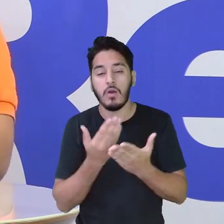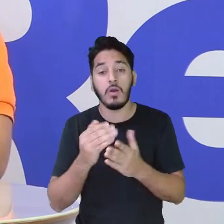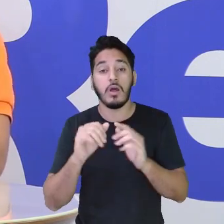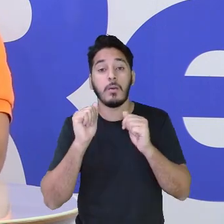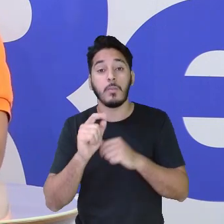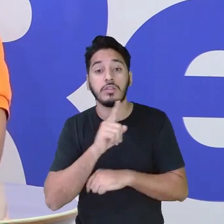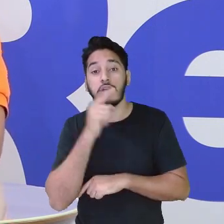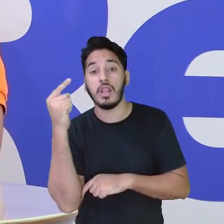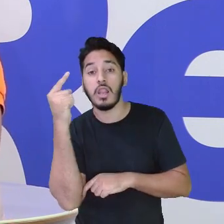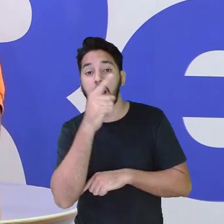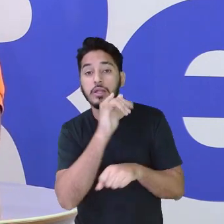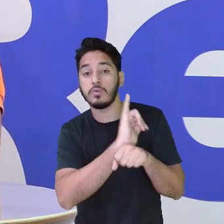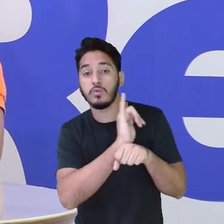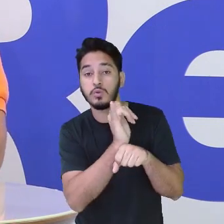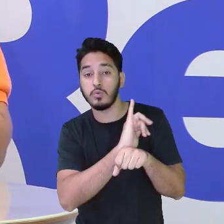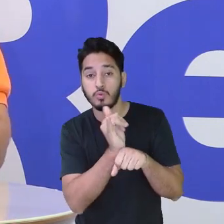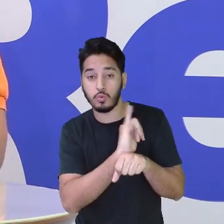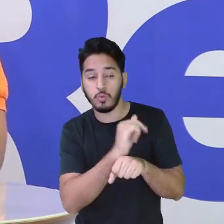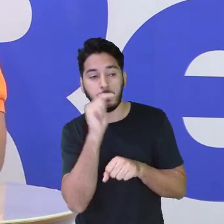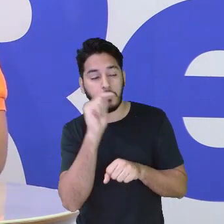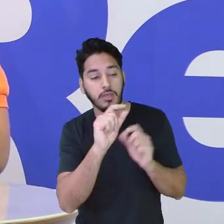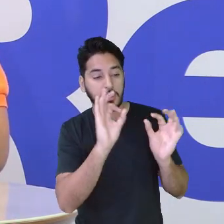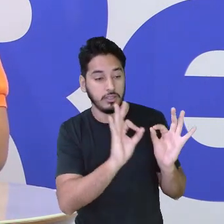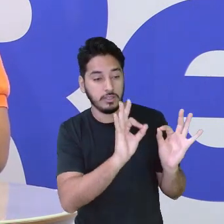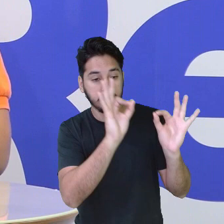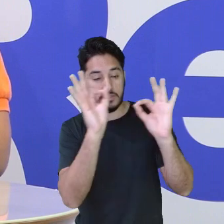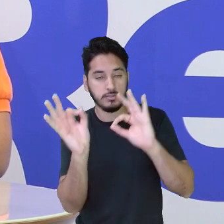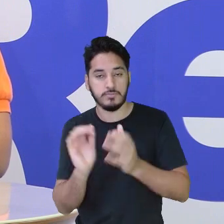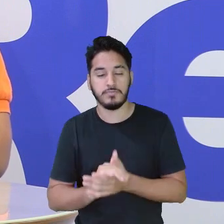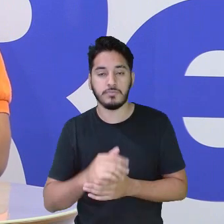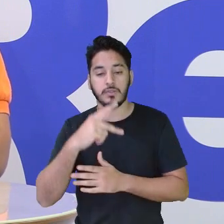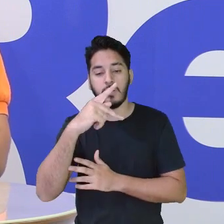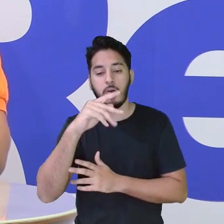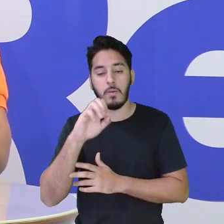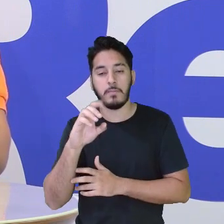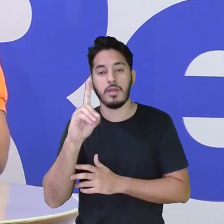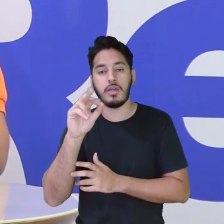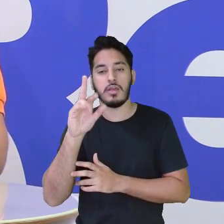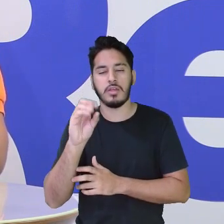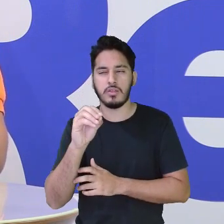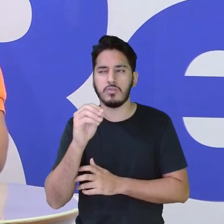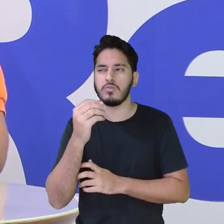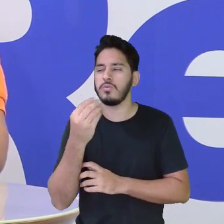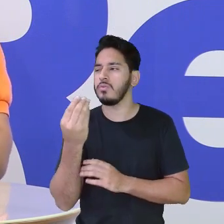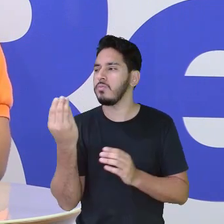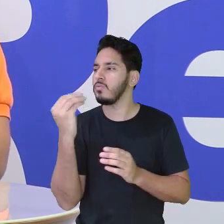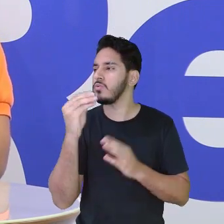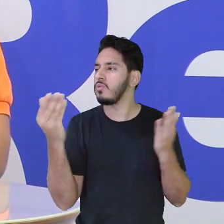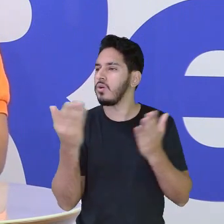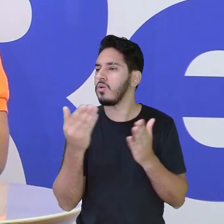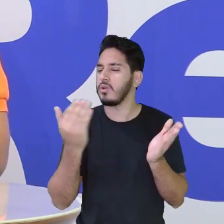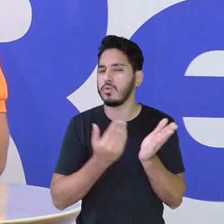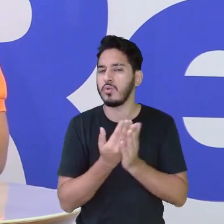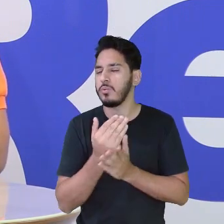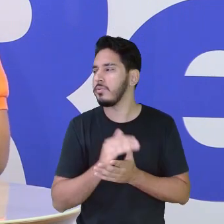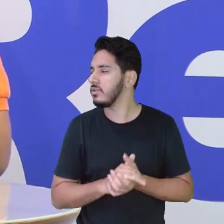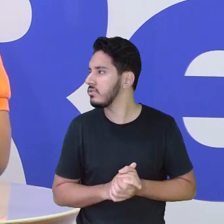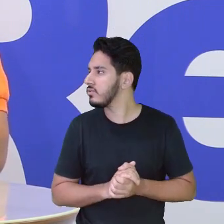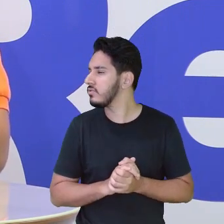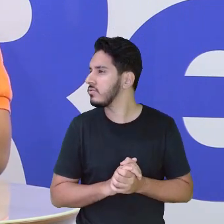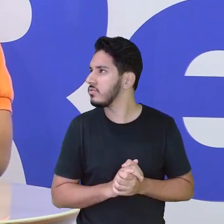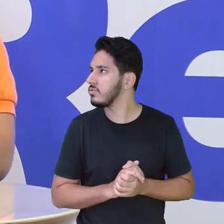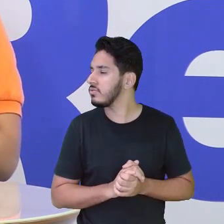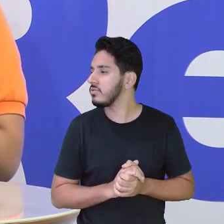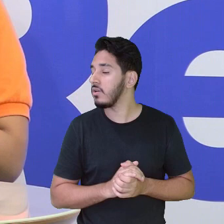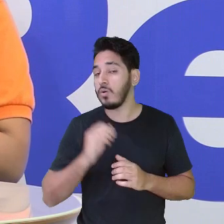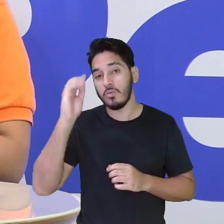ela acessa lá no canal do Educa, não é? E pode rever. O Pedro, eu acredito que ele colocou essa mensagem agora, no começo da leitura. E ele disse